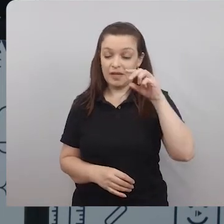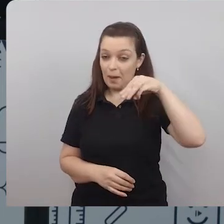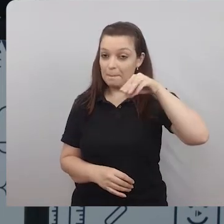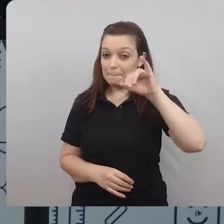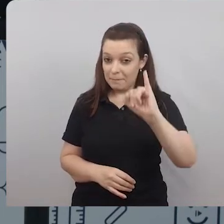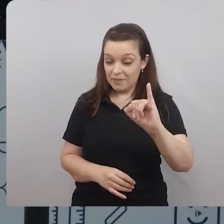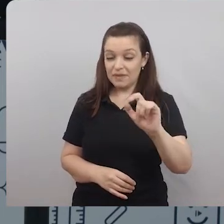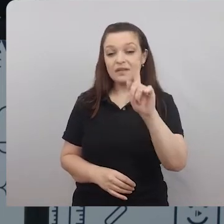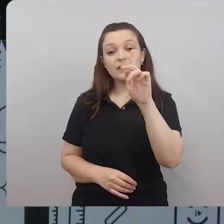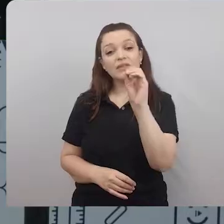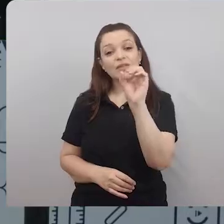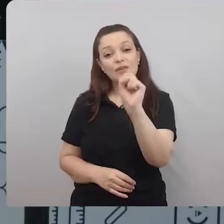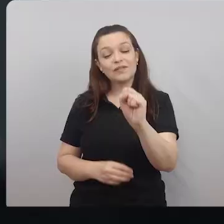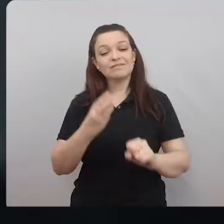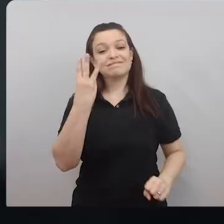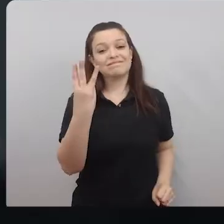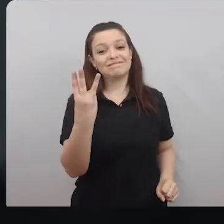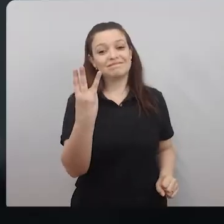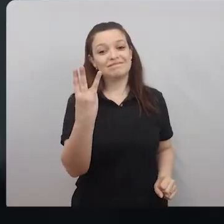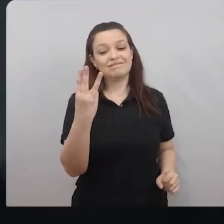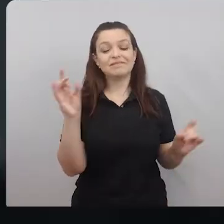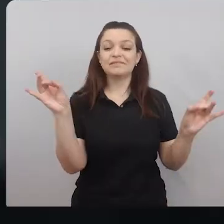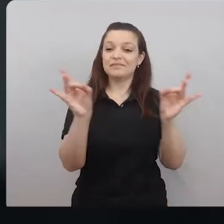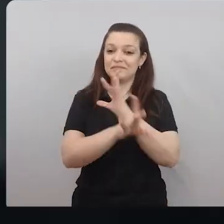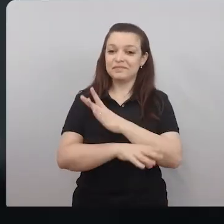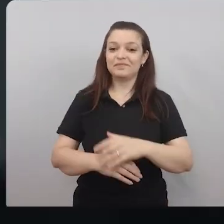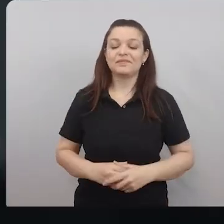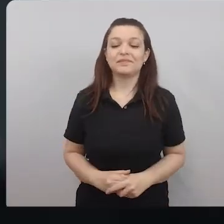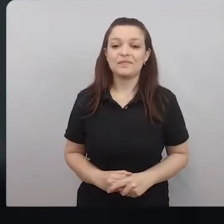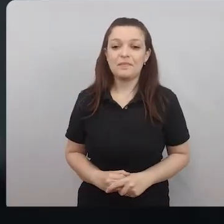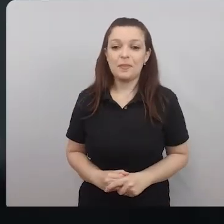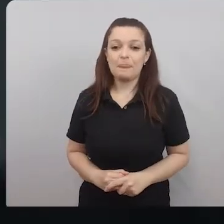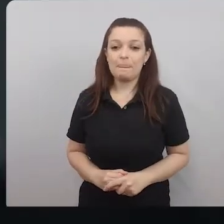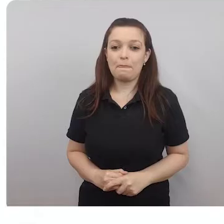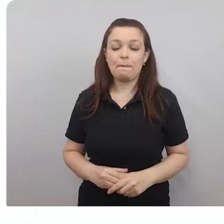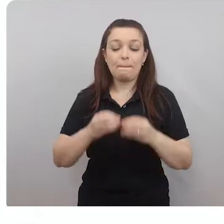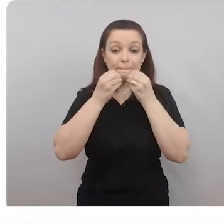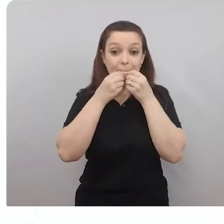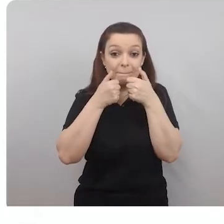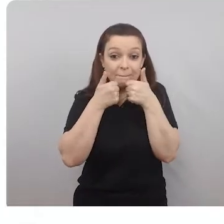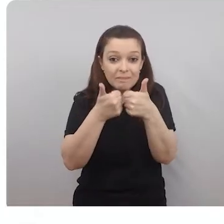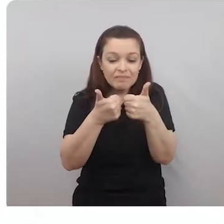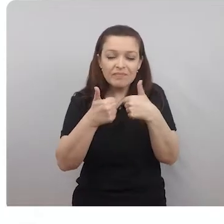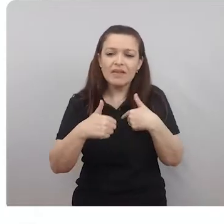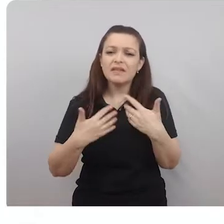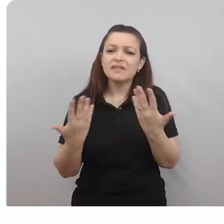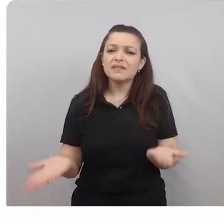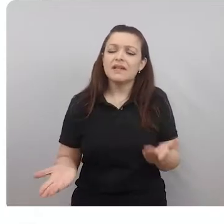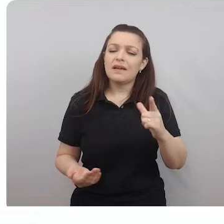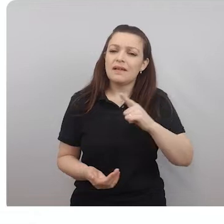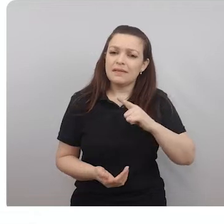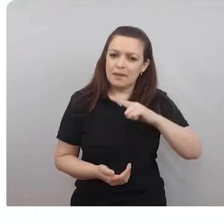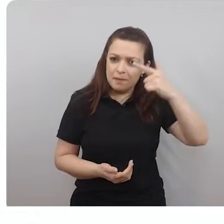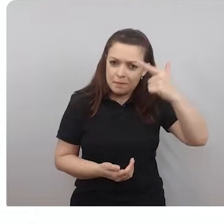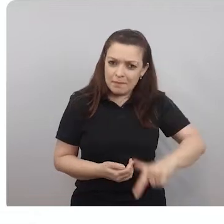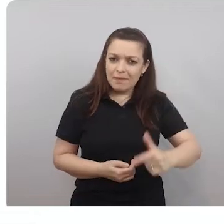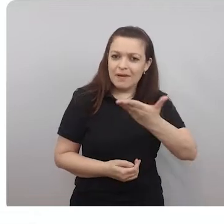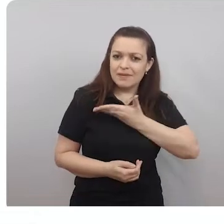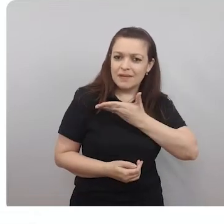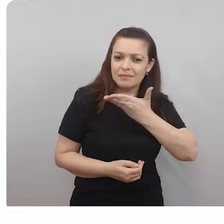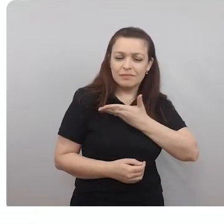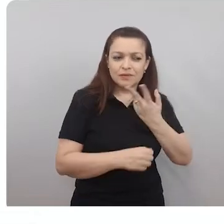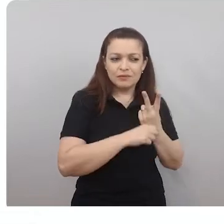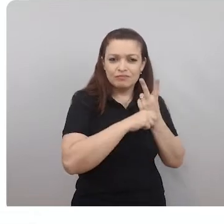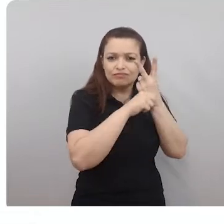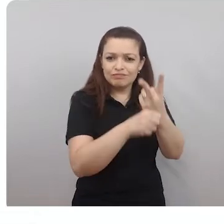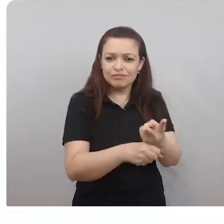A-mi-gos. Três sílabas. Muito bem. Será que temos mais um